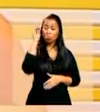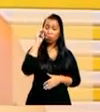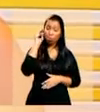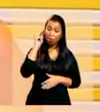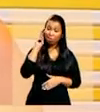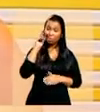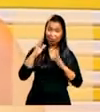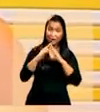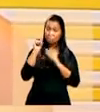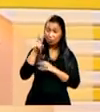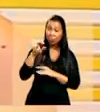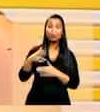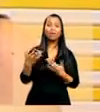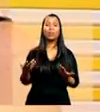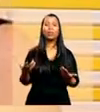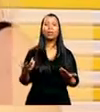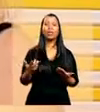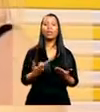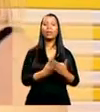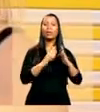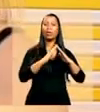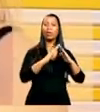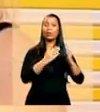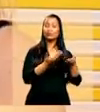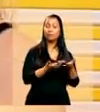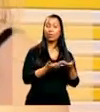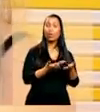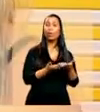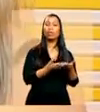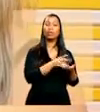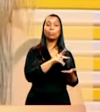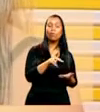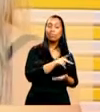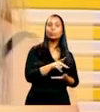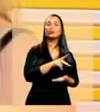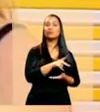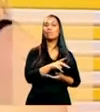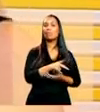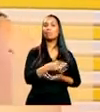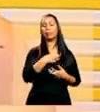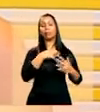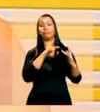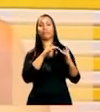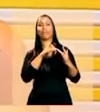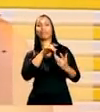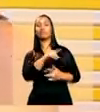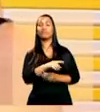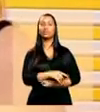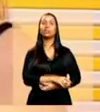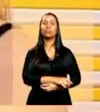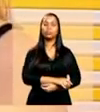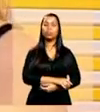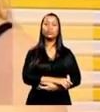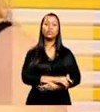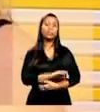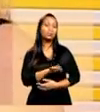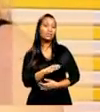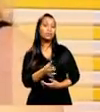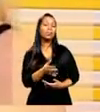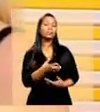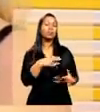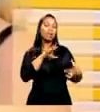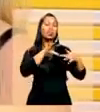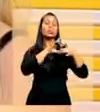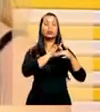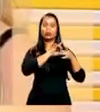escutá-lo em casa, na escola, ele procura um professor que ele se identifique mais e muitas vezes ele